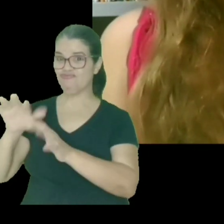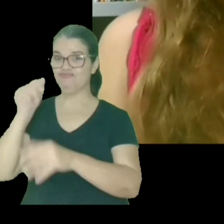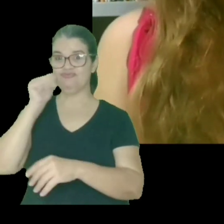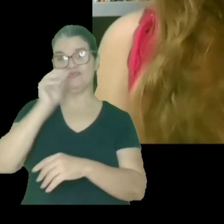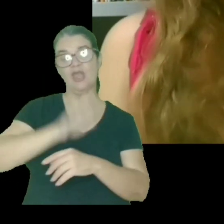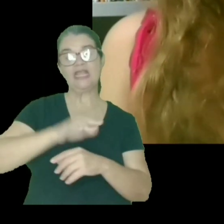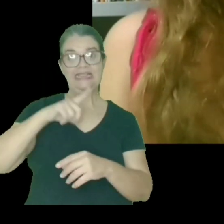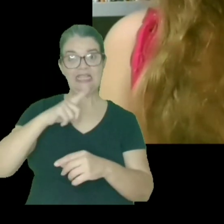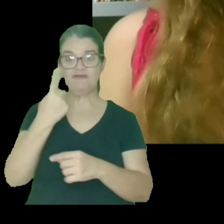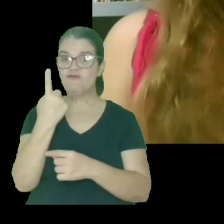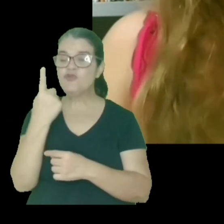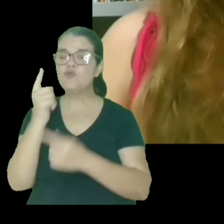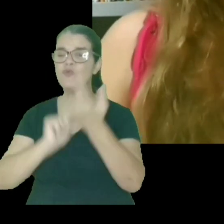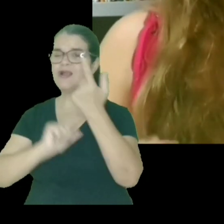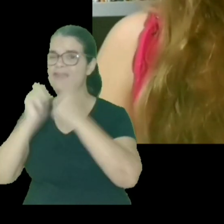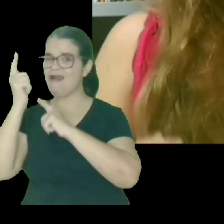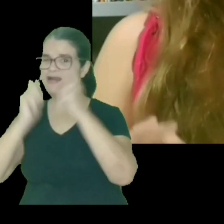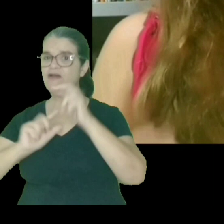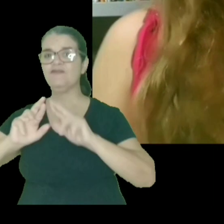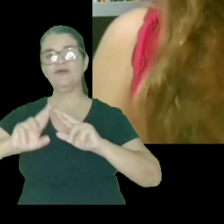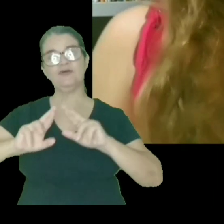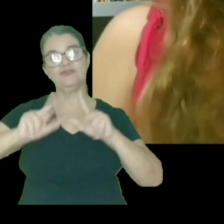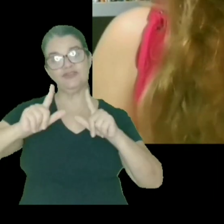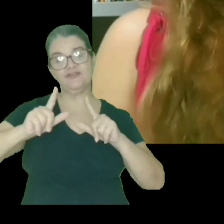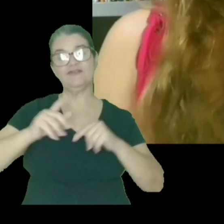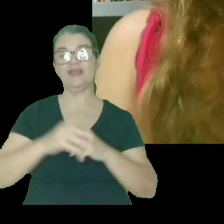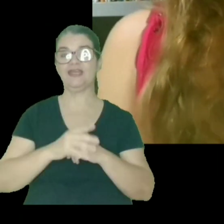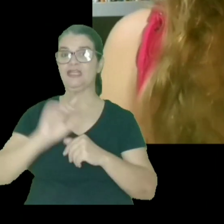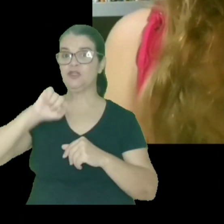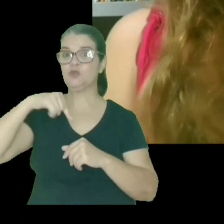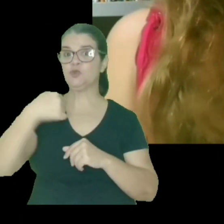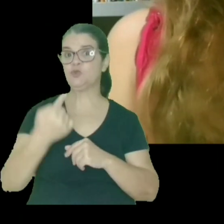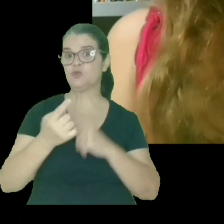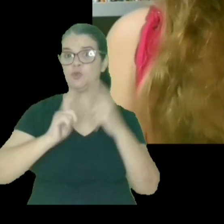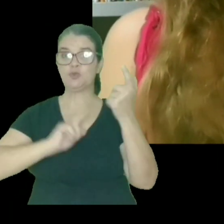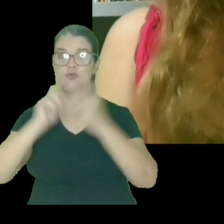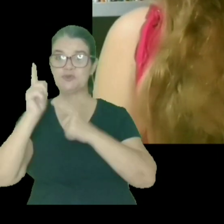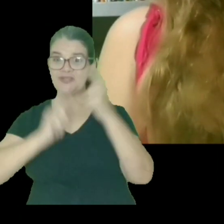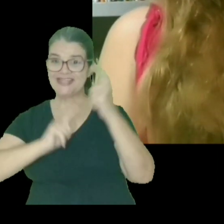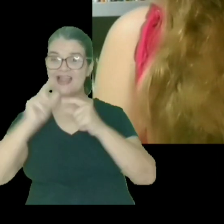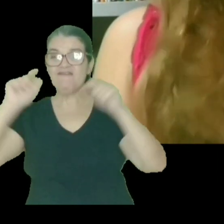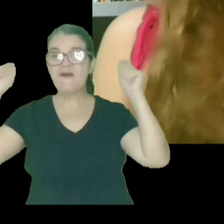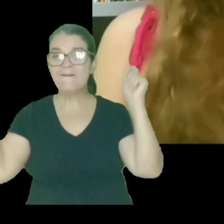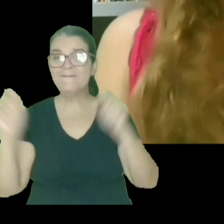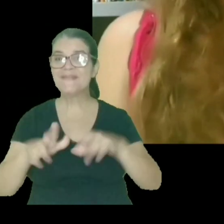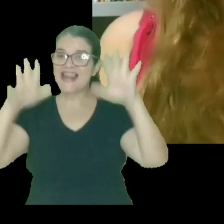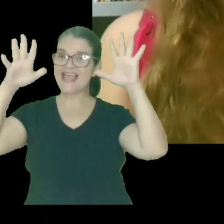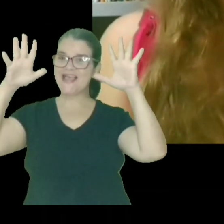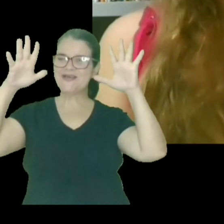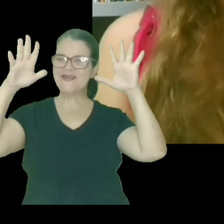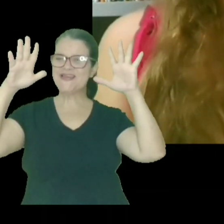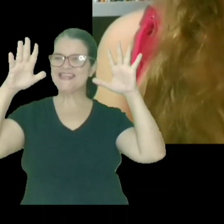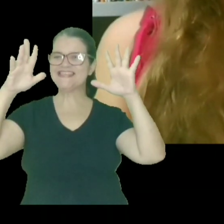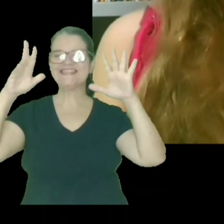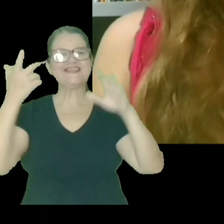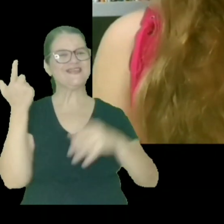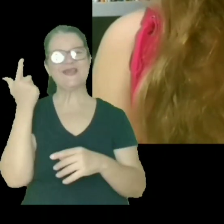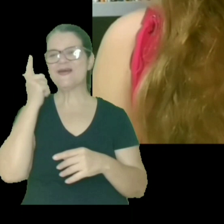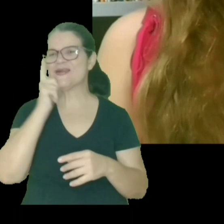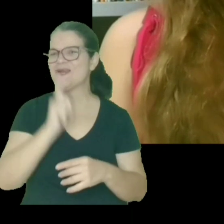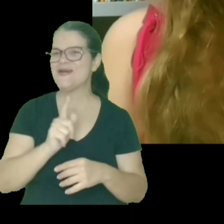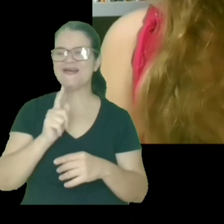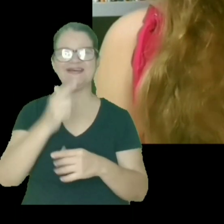houve um carnaval diferente dos outros. Tão milagroso que eu não